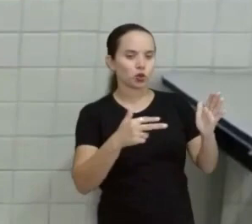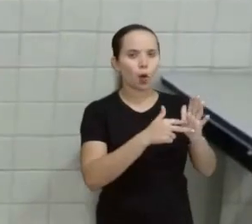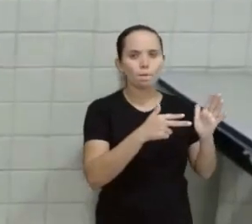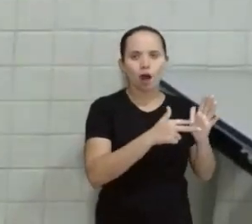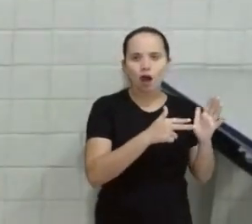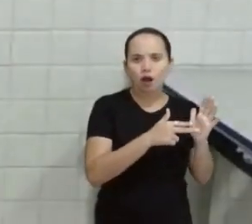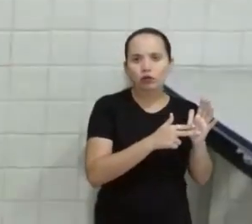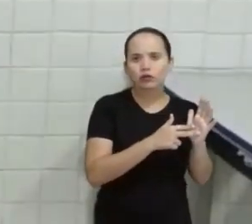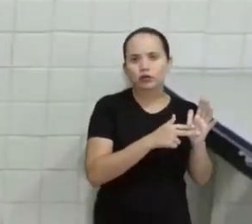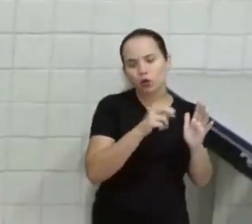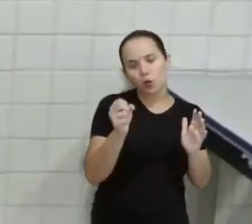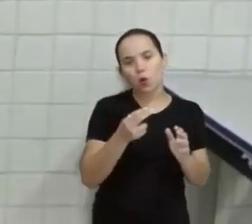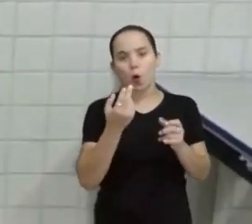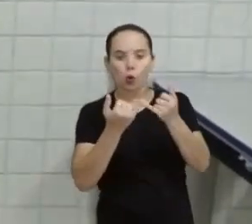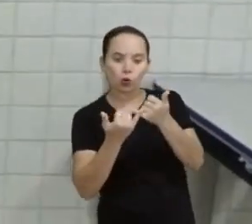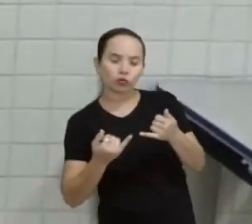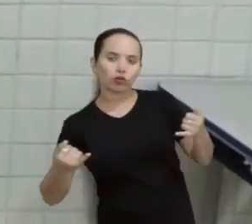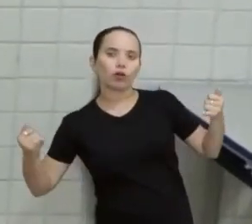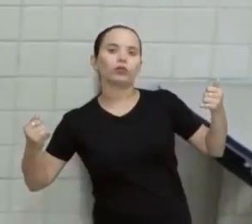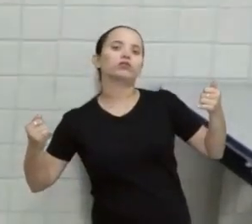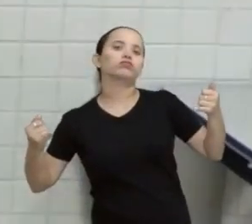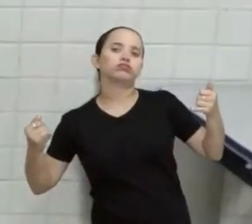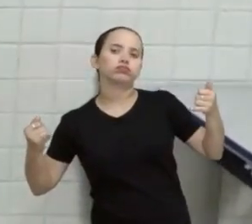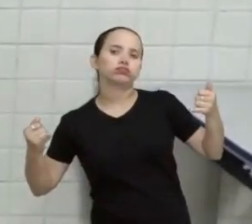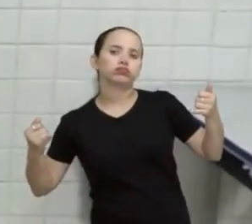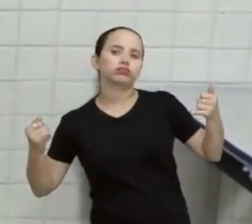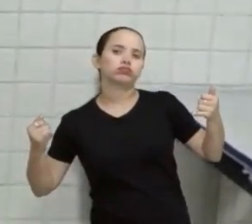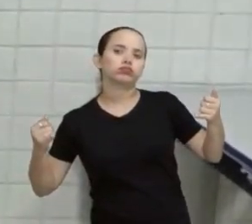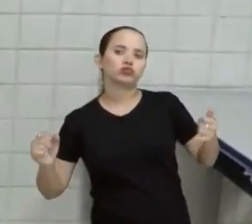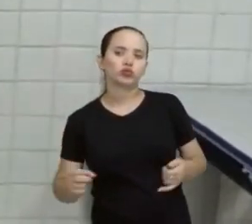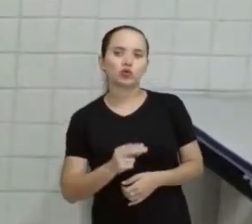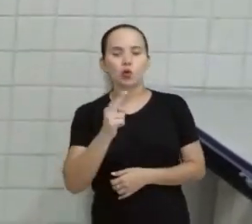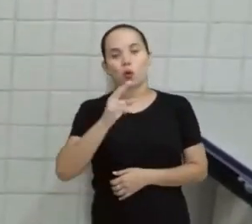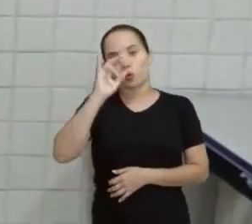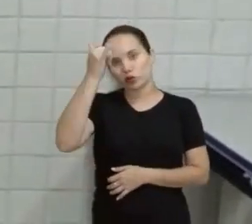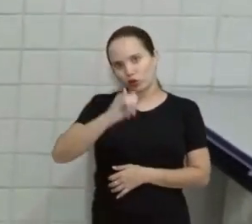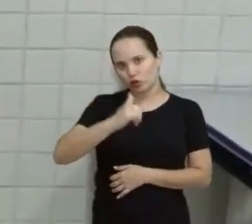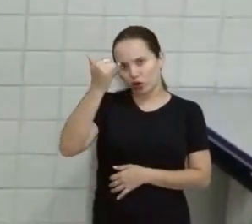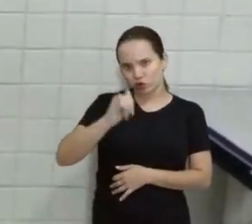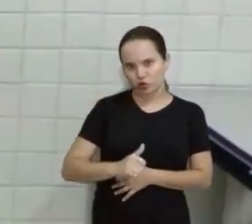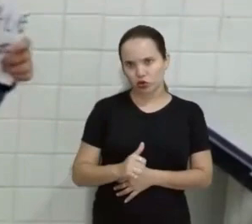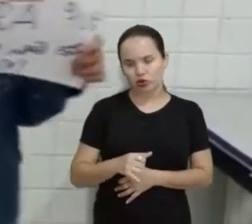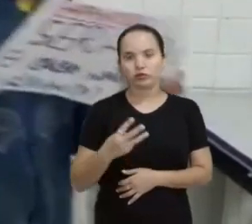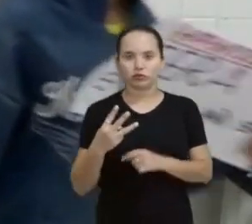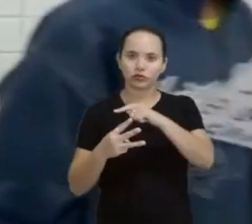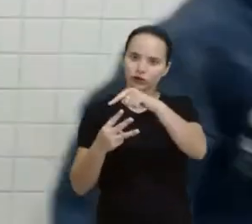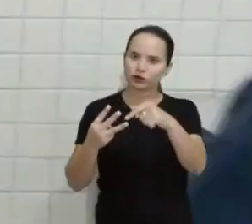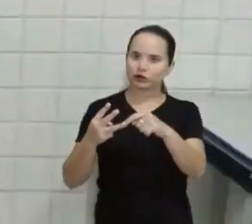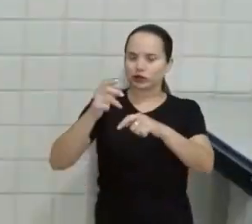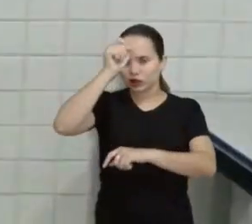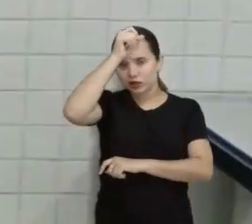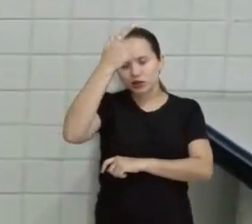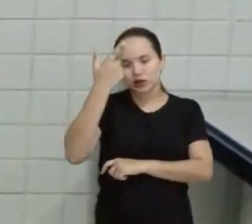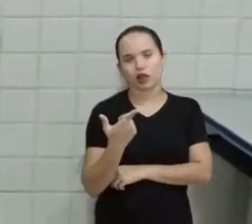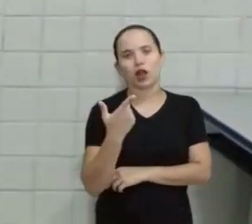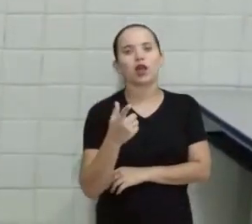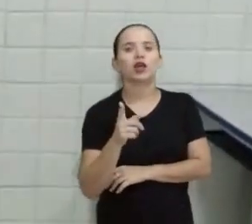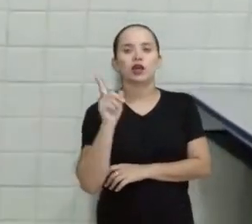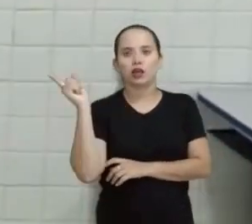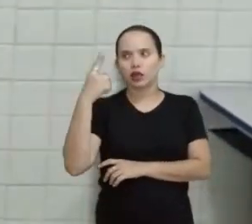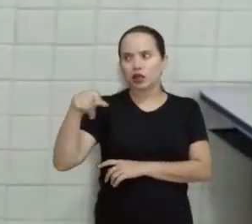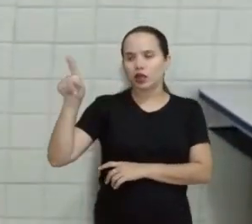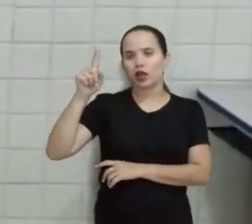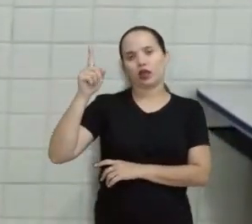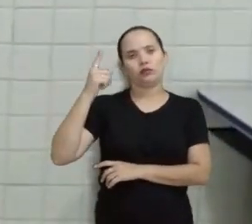defeito, né? O cabo, né? E a energia. Foram três, né? Três hipóteses que eles levantaram